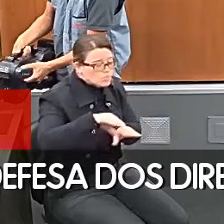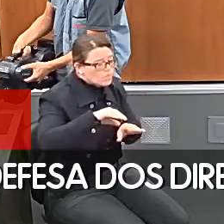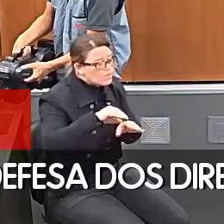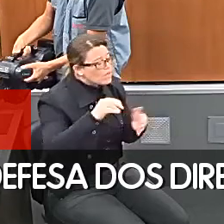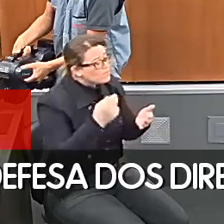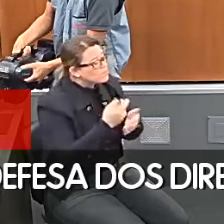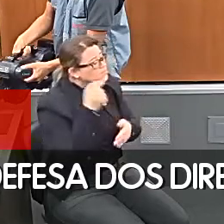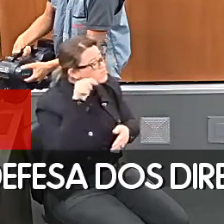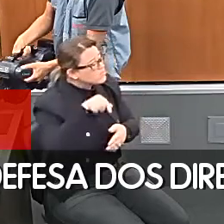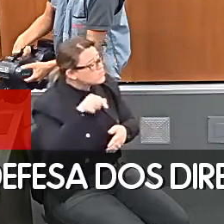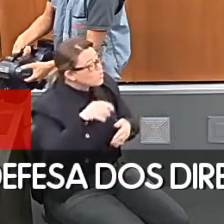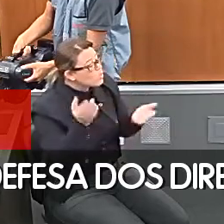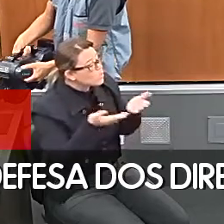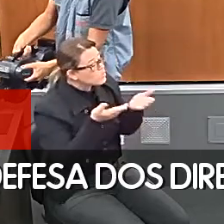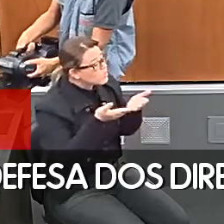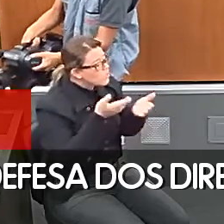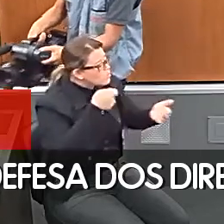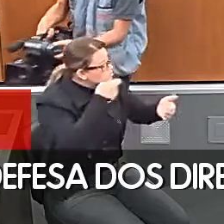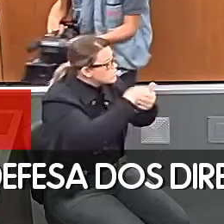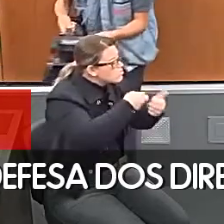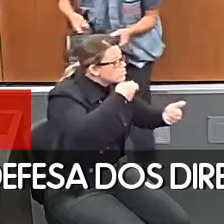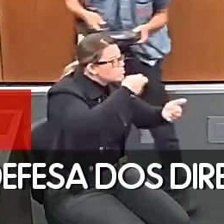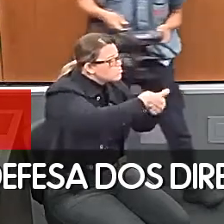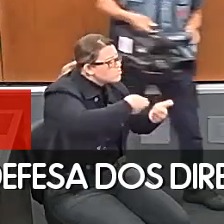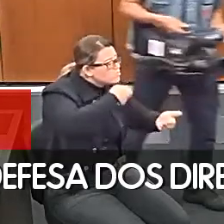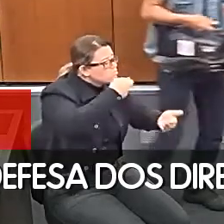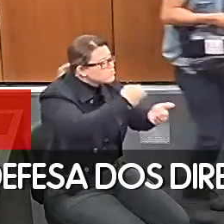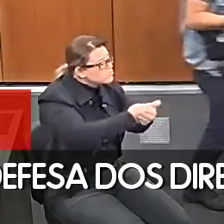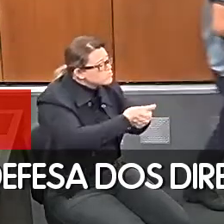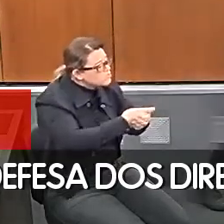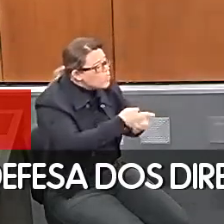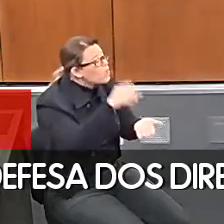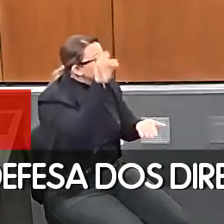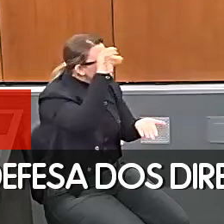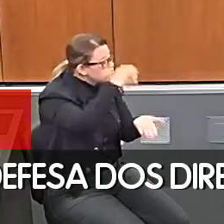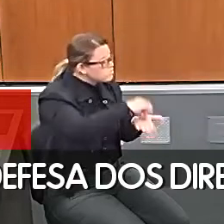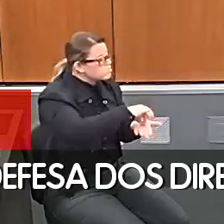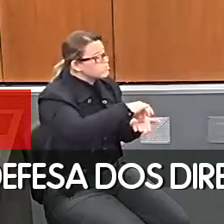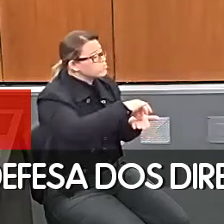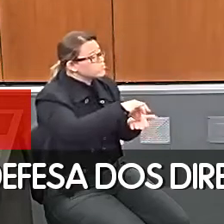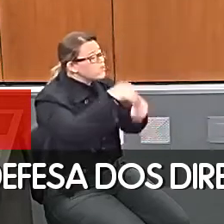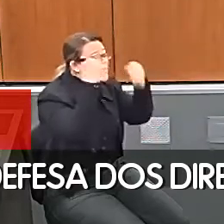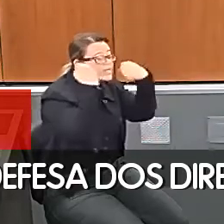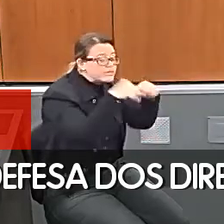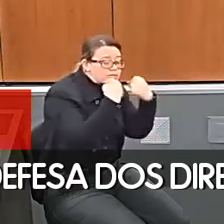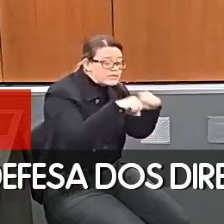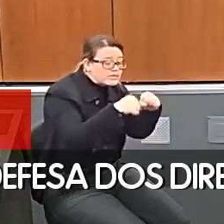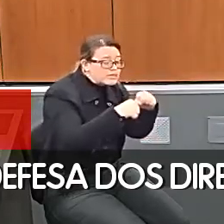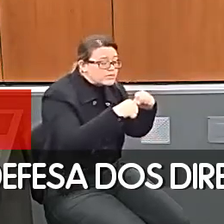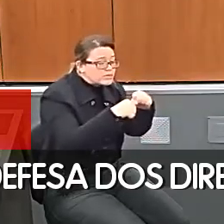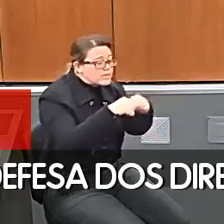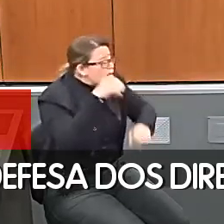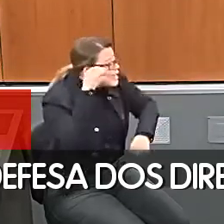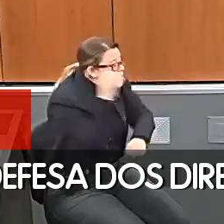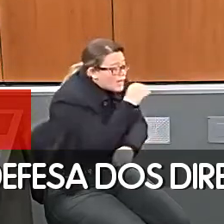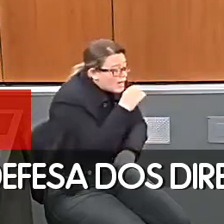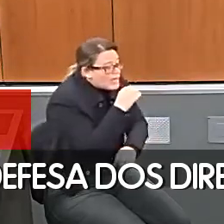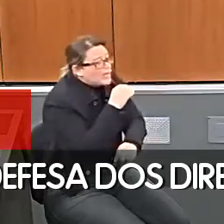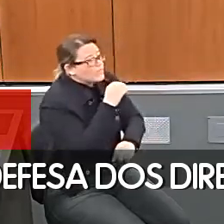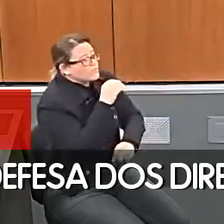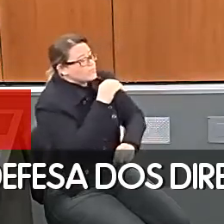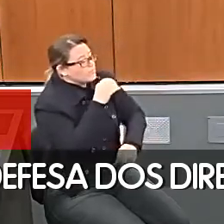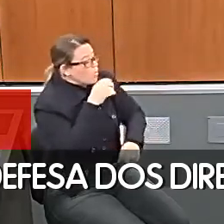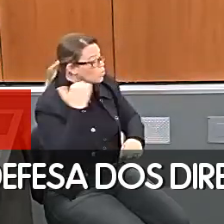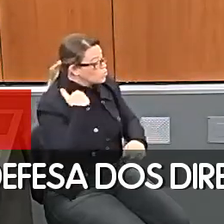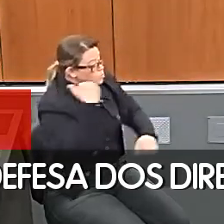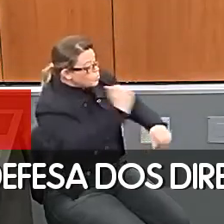isso que vocês hoje reivindicam é verdadeiro, é necessário, é urgente repor no